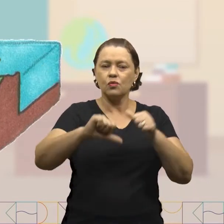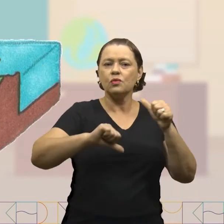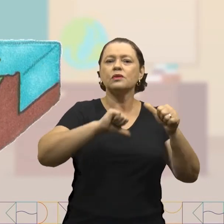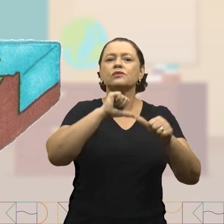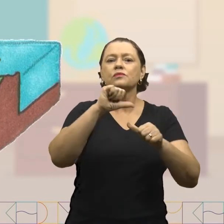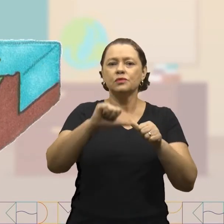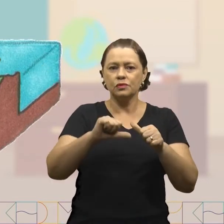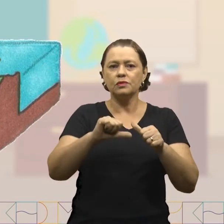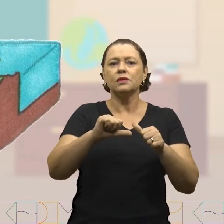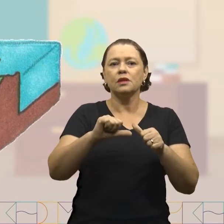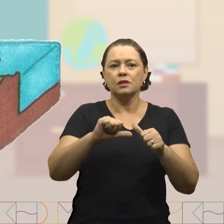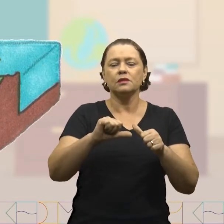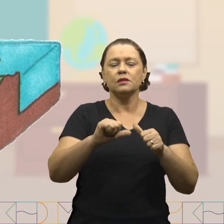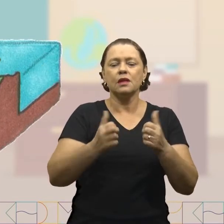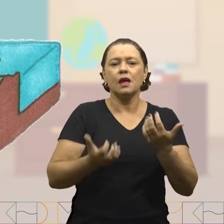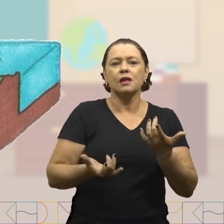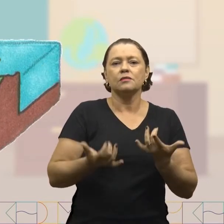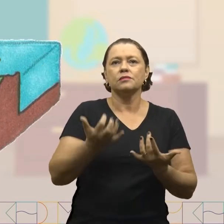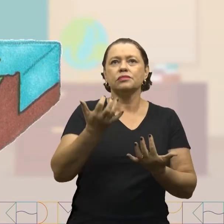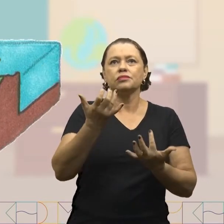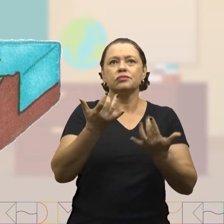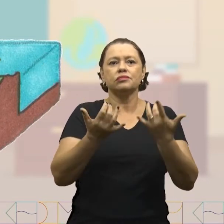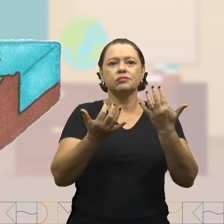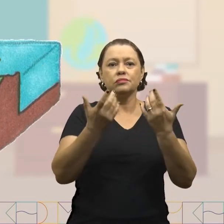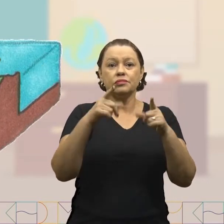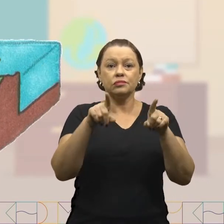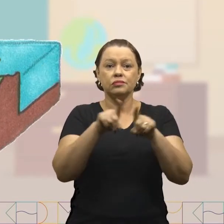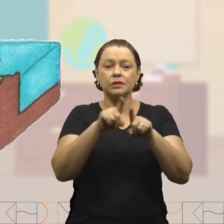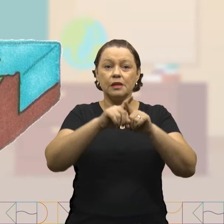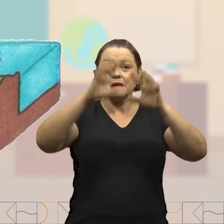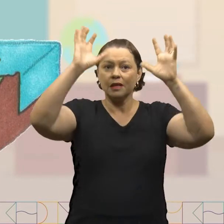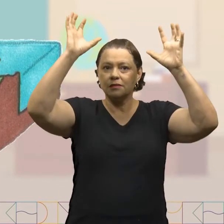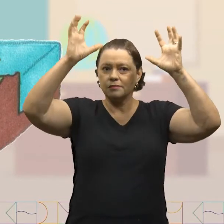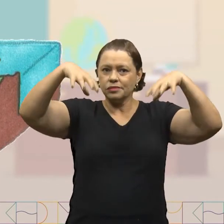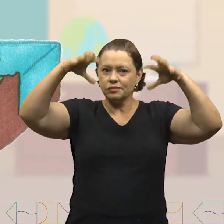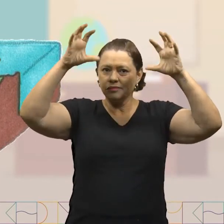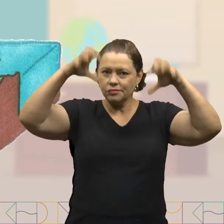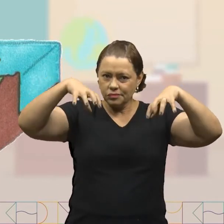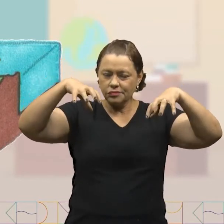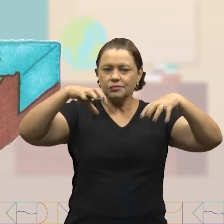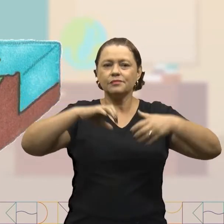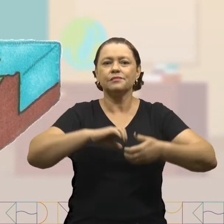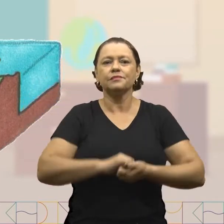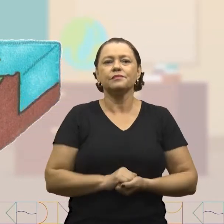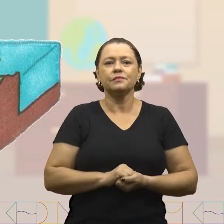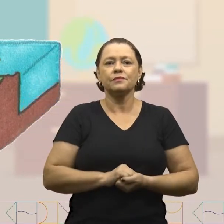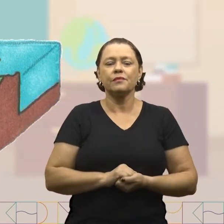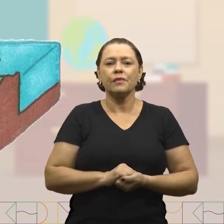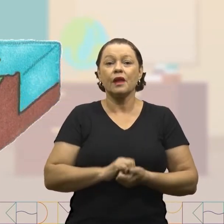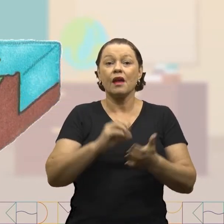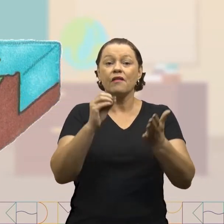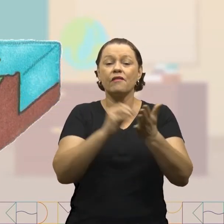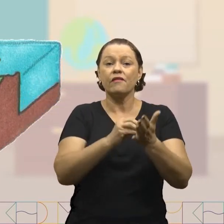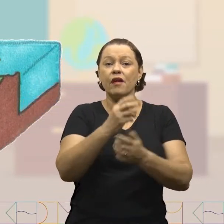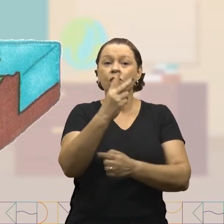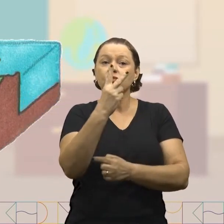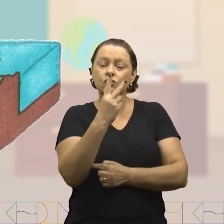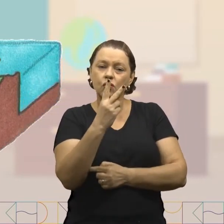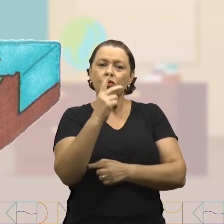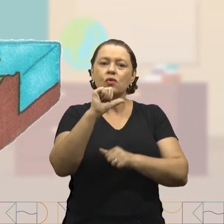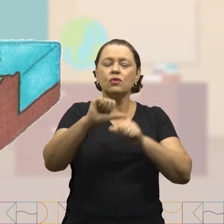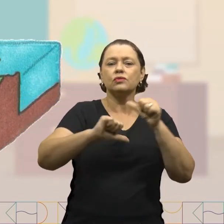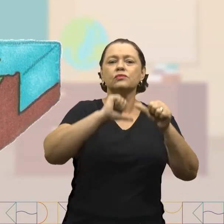da transpiração e também tem a precipitação. Nesses quadrados, quais são as mudanças que